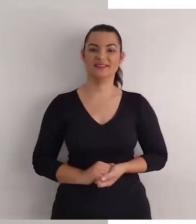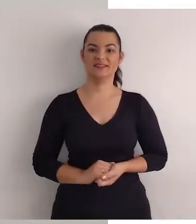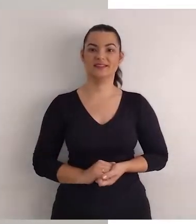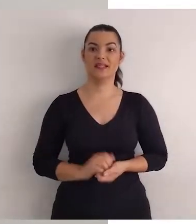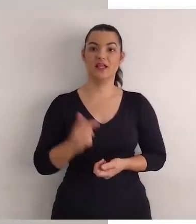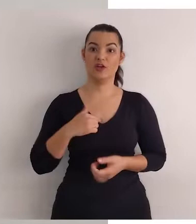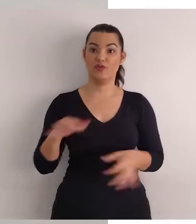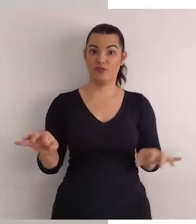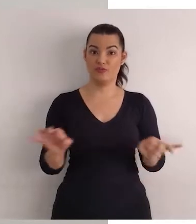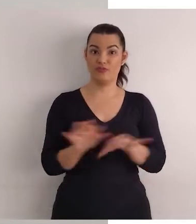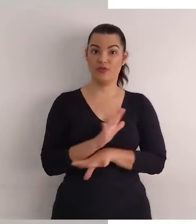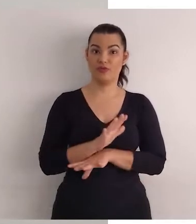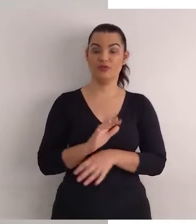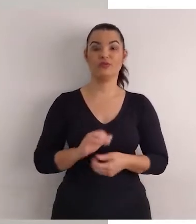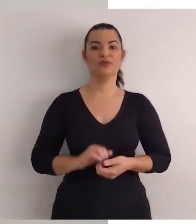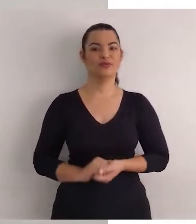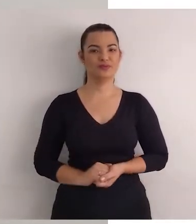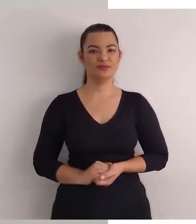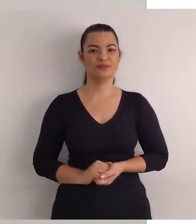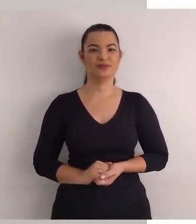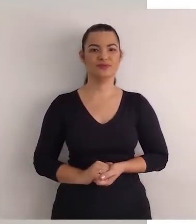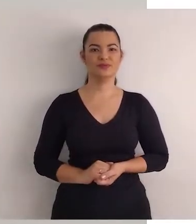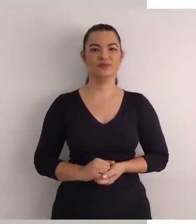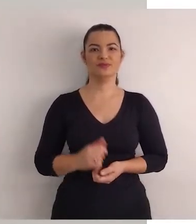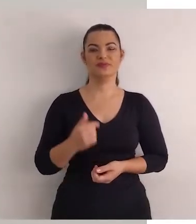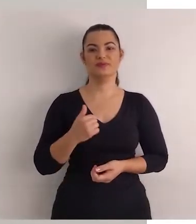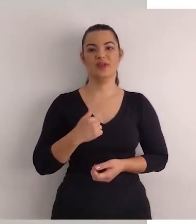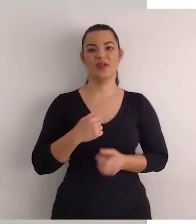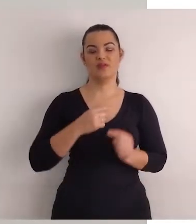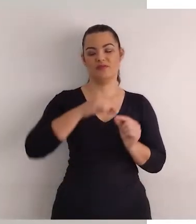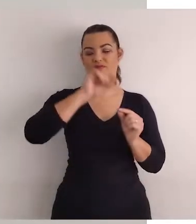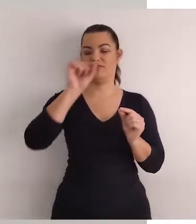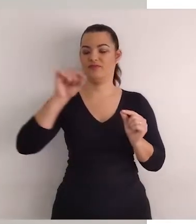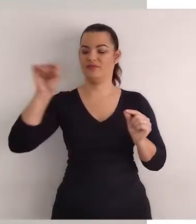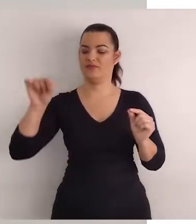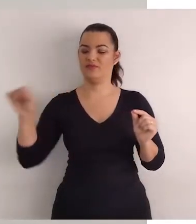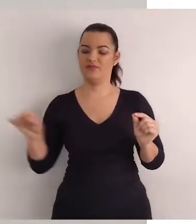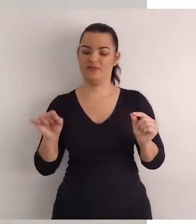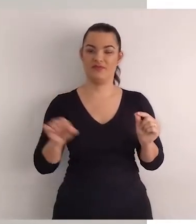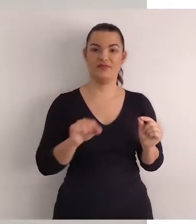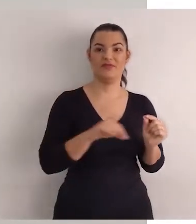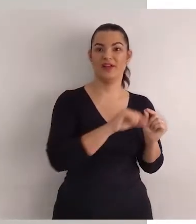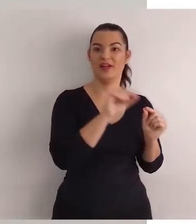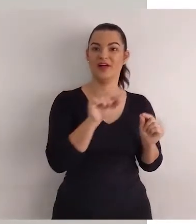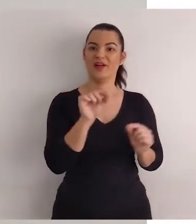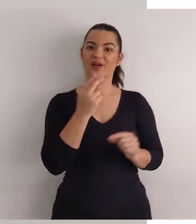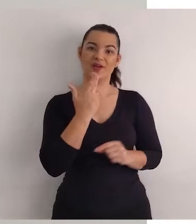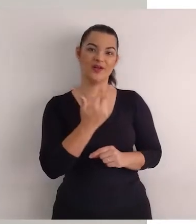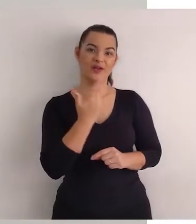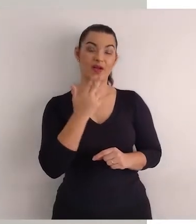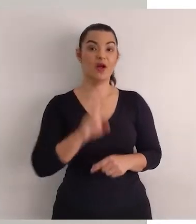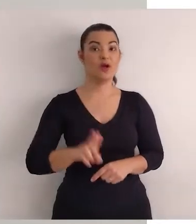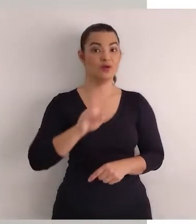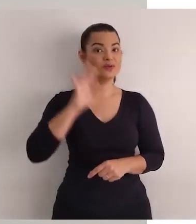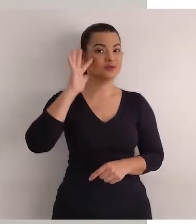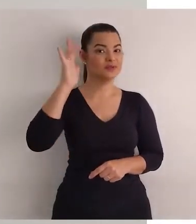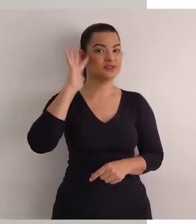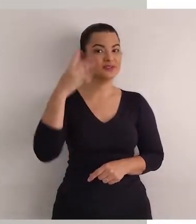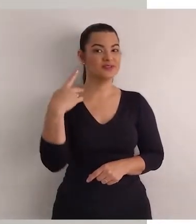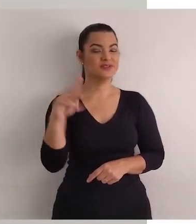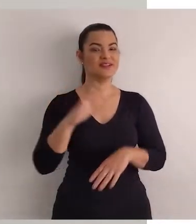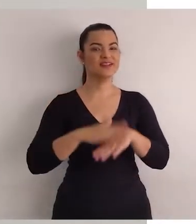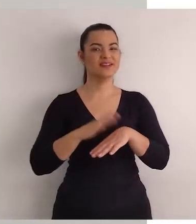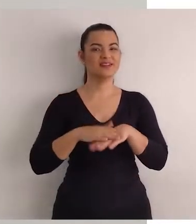Depois que eu terminei, eu contornei a minha nuvem. Use a sua imaginação para você fazer a